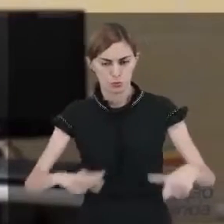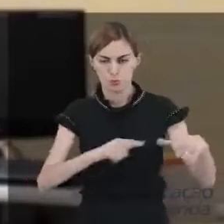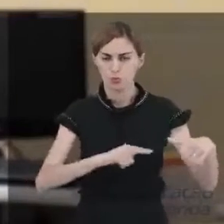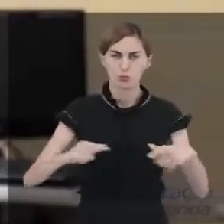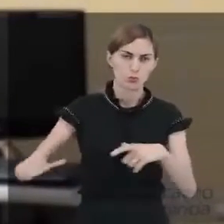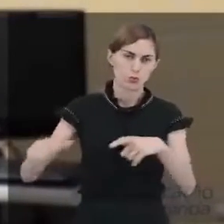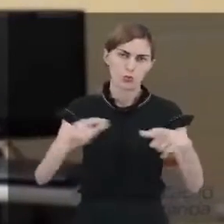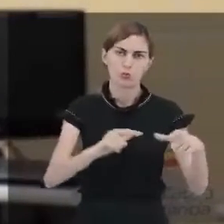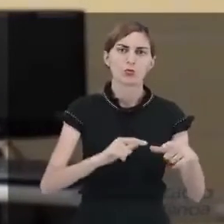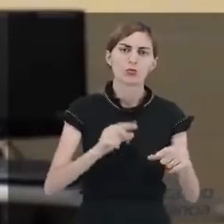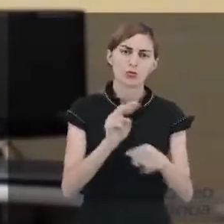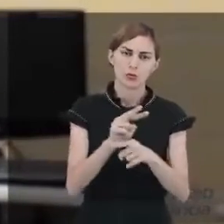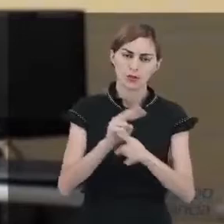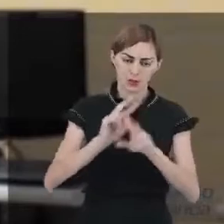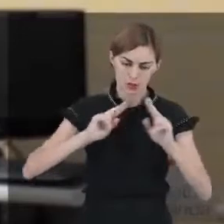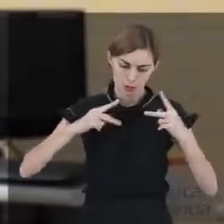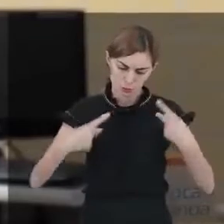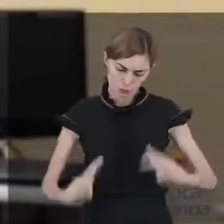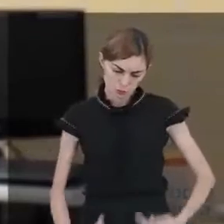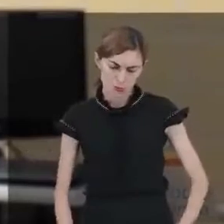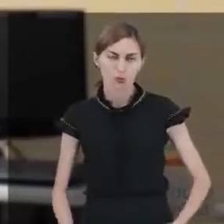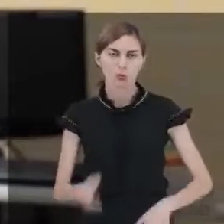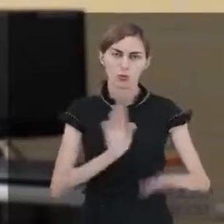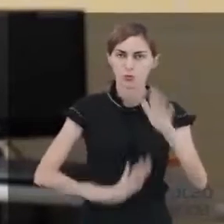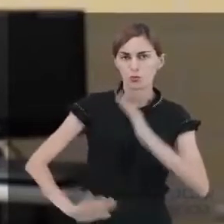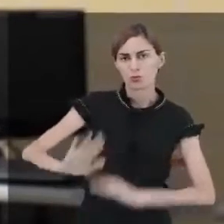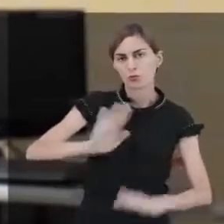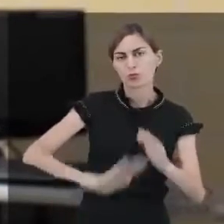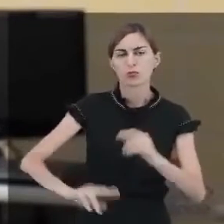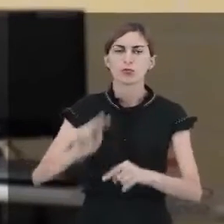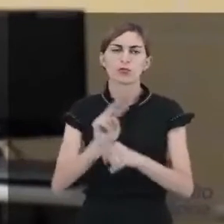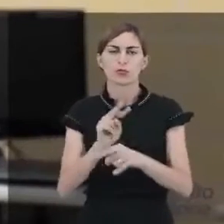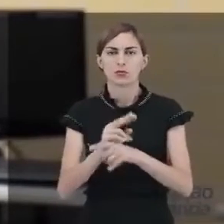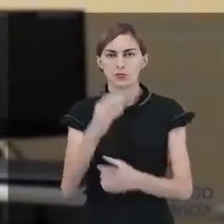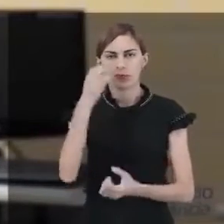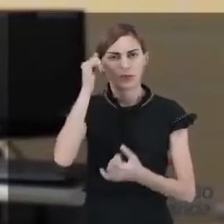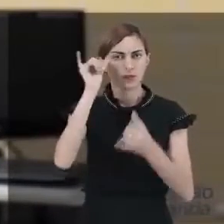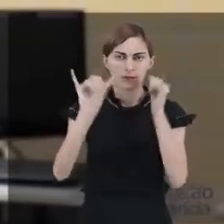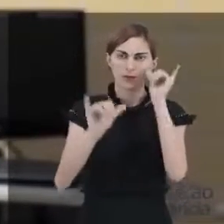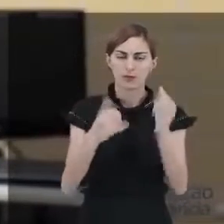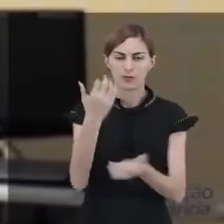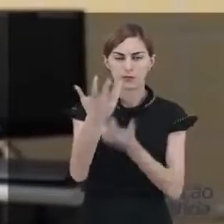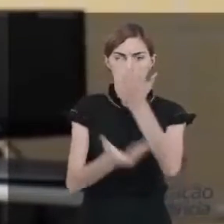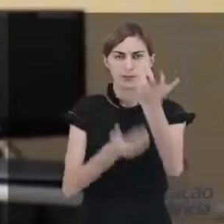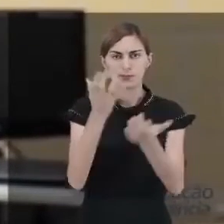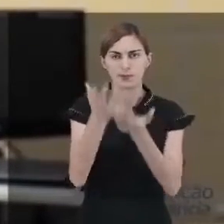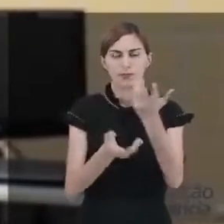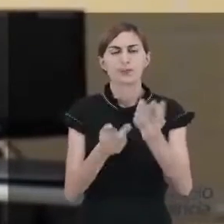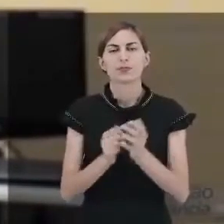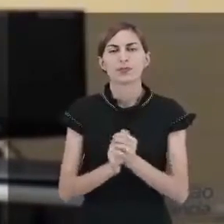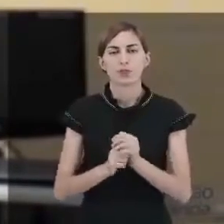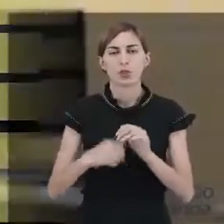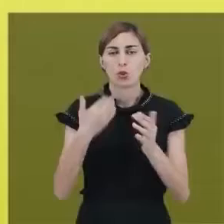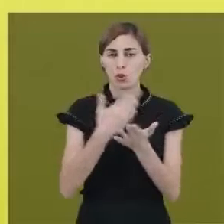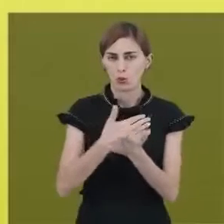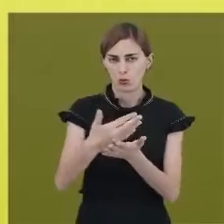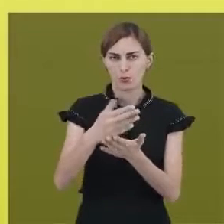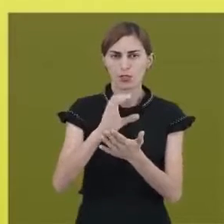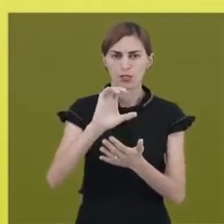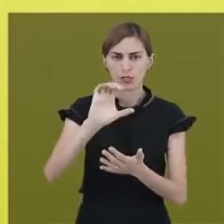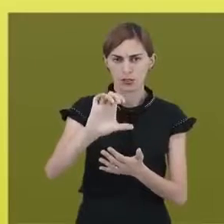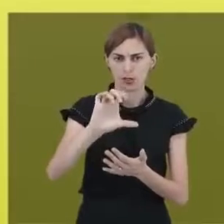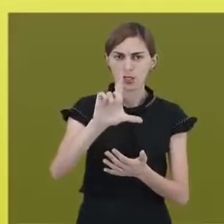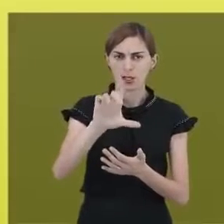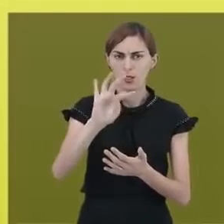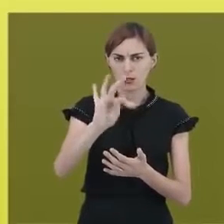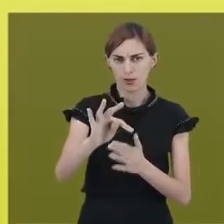prevenção humana em relação à prevenção de incêndios. Tá bom? Então vamos começar pela CLT. A CLT, logo